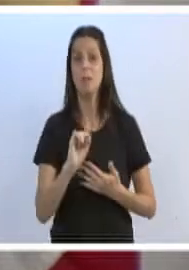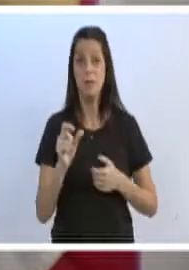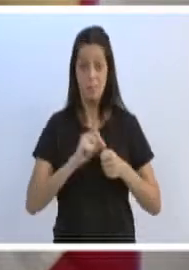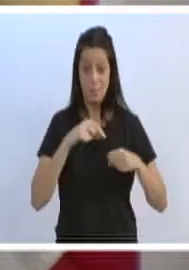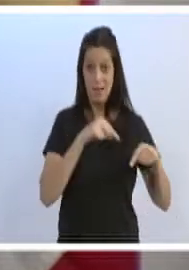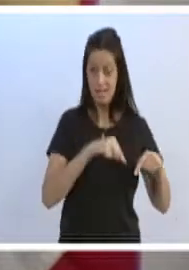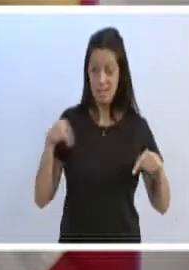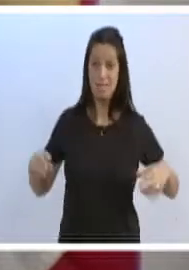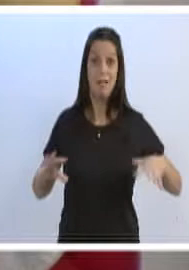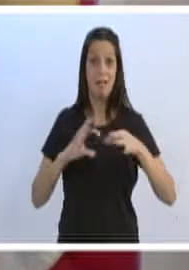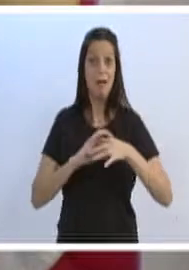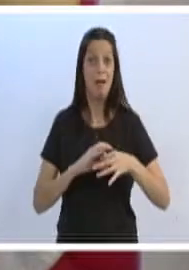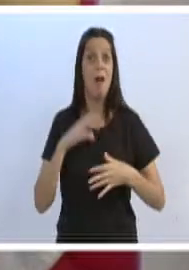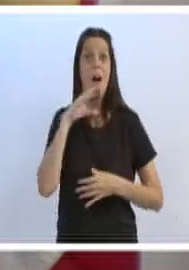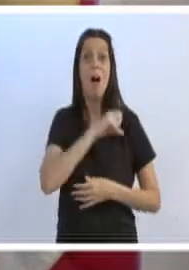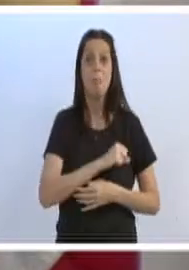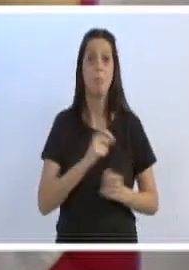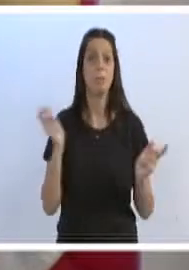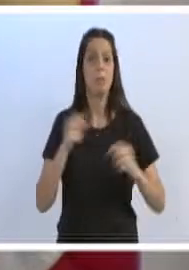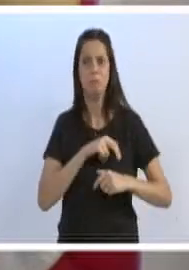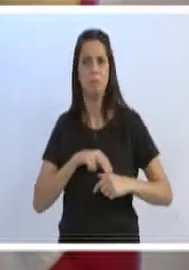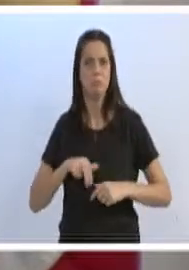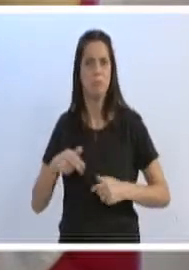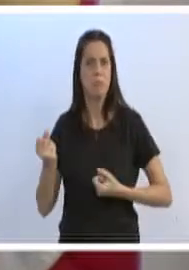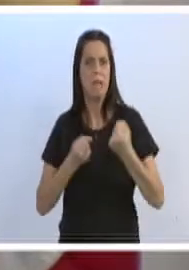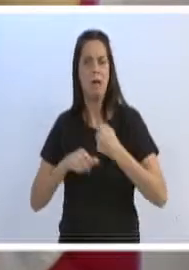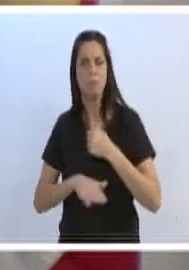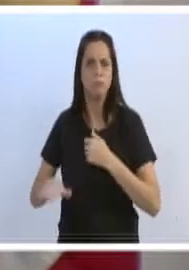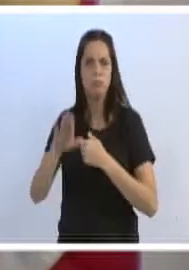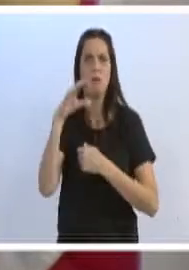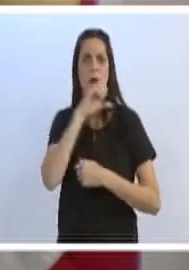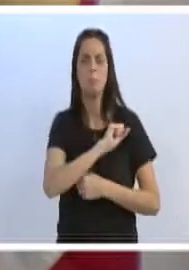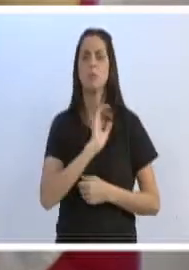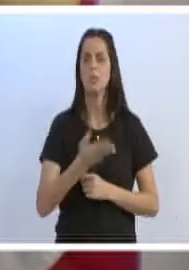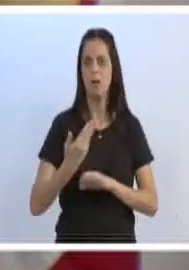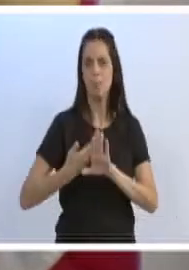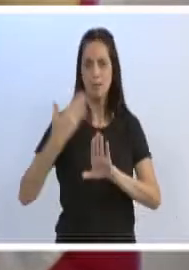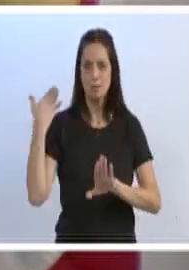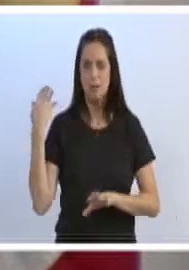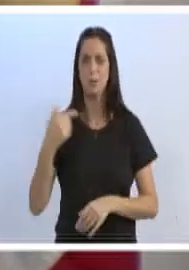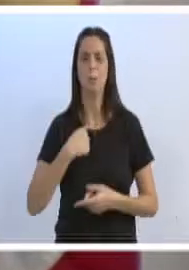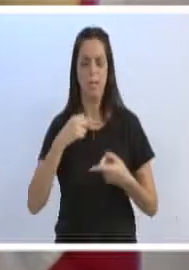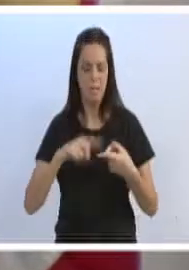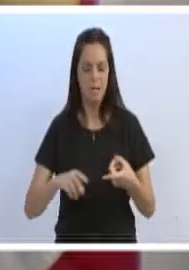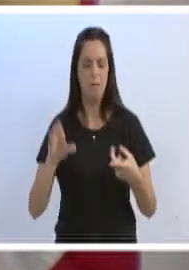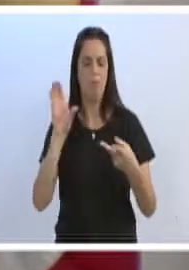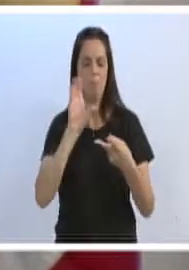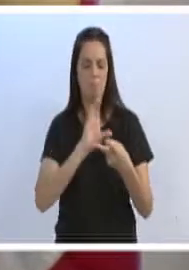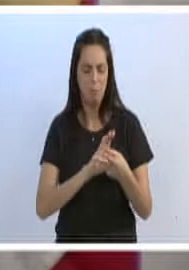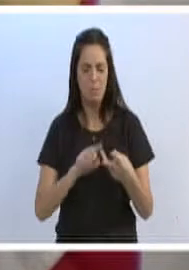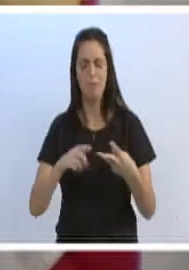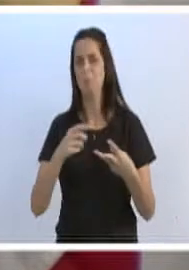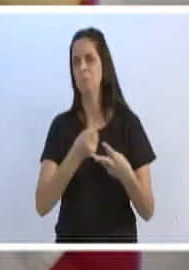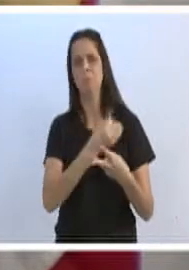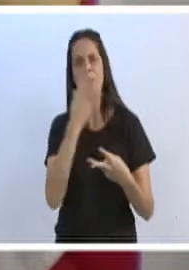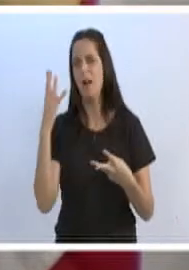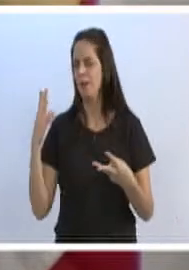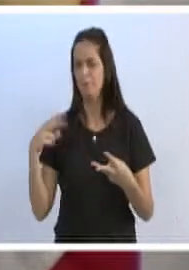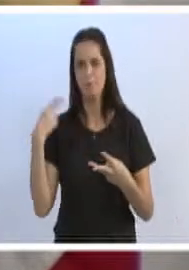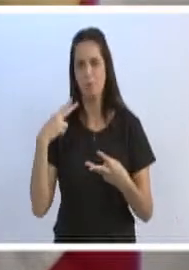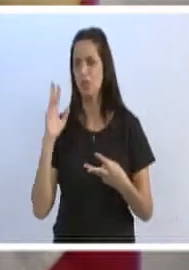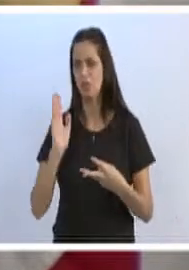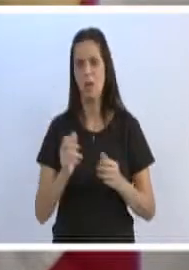eu estive ali com alguns parlamentares foi o vereador almir vereador caminho vereador adriano teve mais vereadores que eu não lembro que estava ali mas